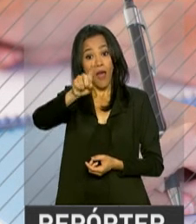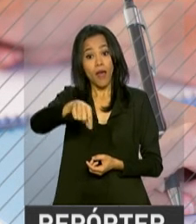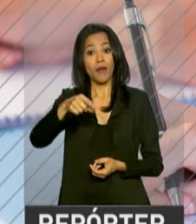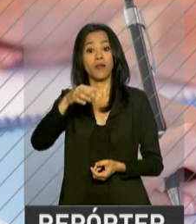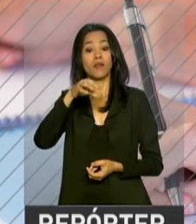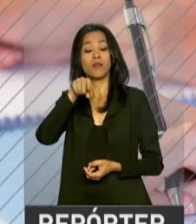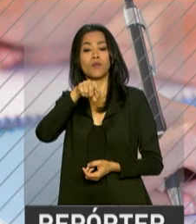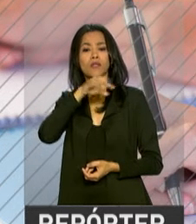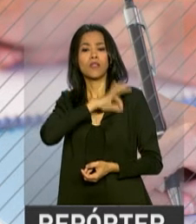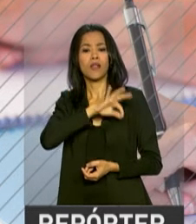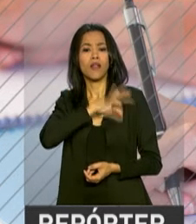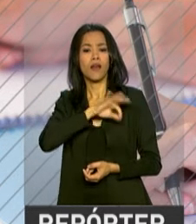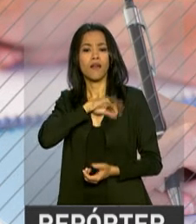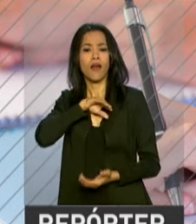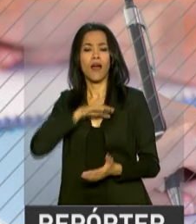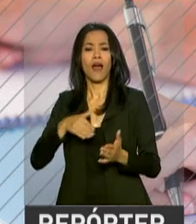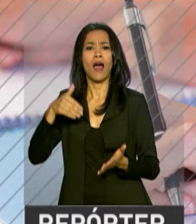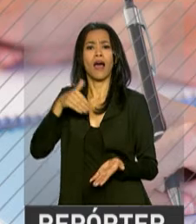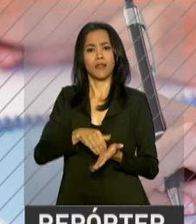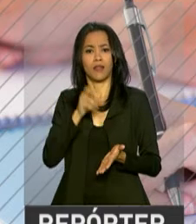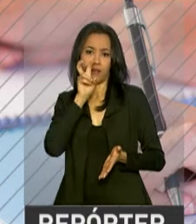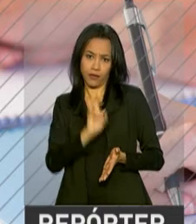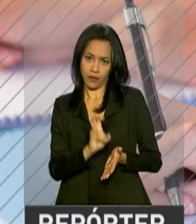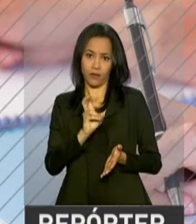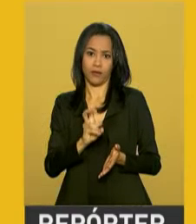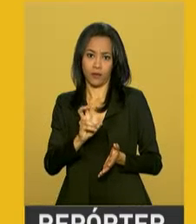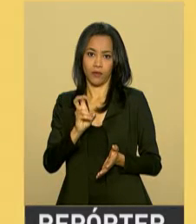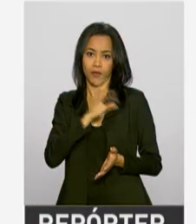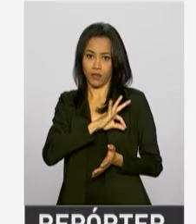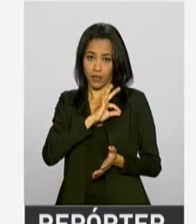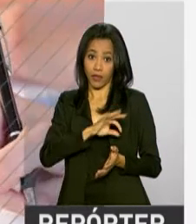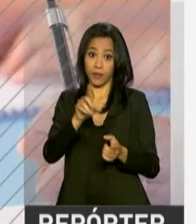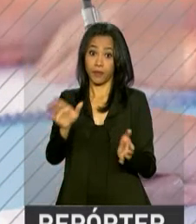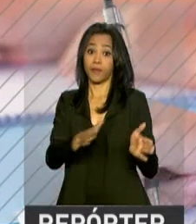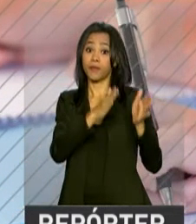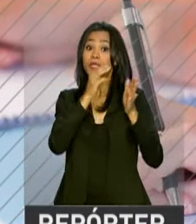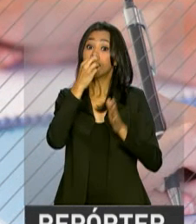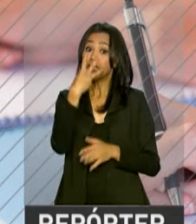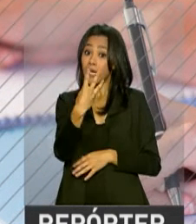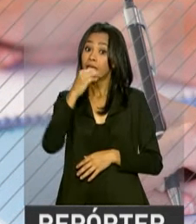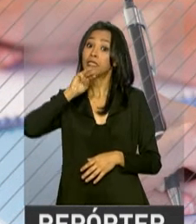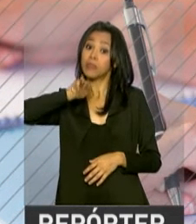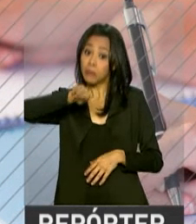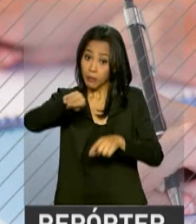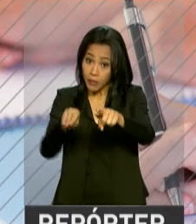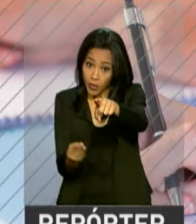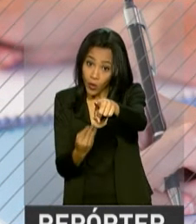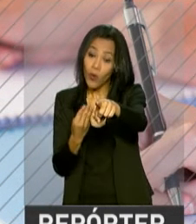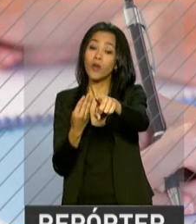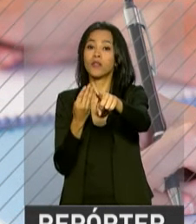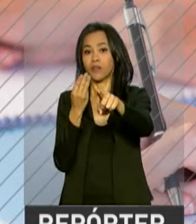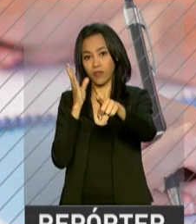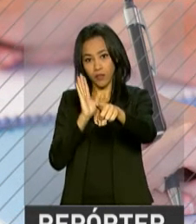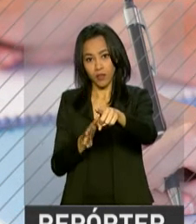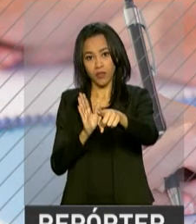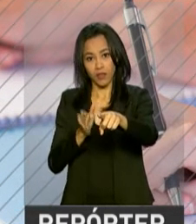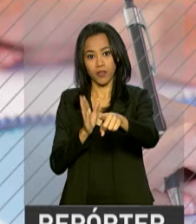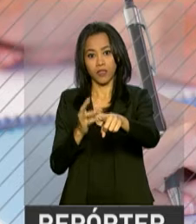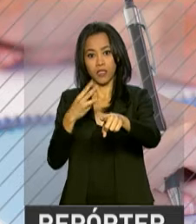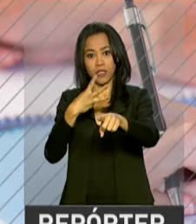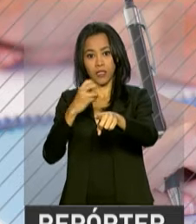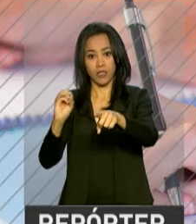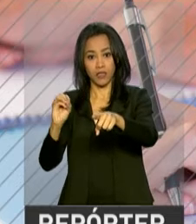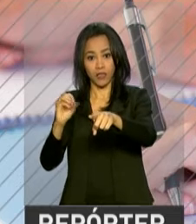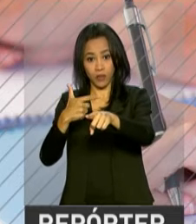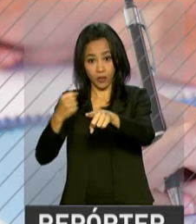per capita mensal familiar de até cinco salários mínimos três milhões e duzentos mil estudantes foram atendidos pelo fies desde a criação